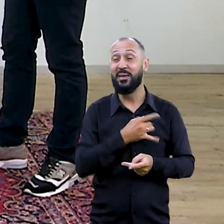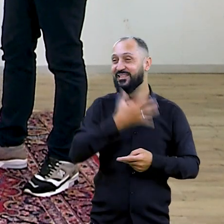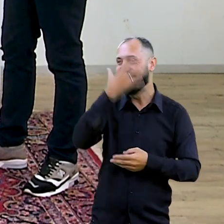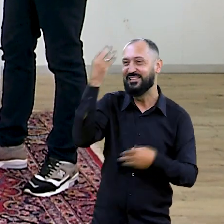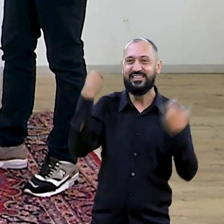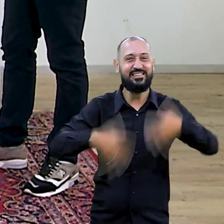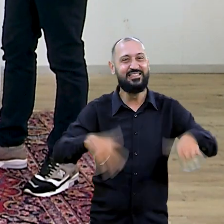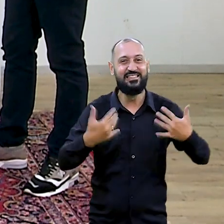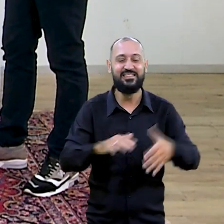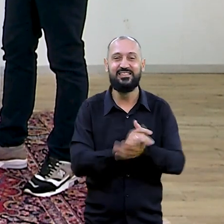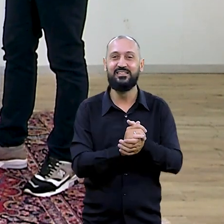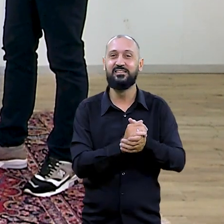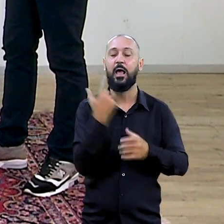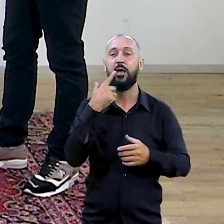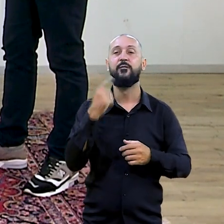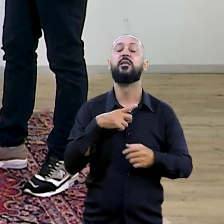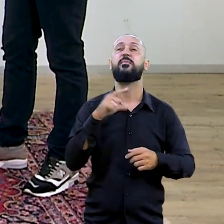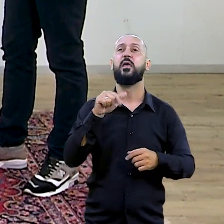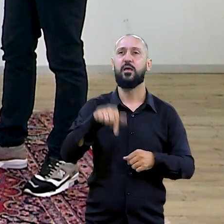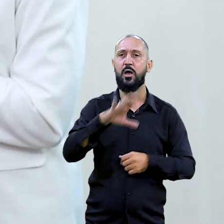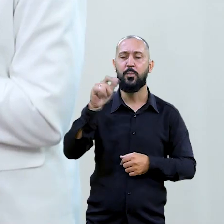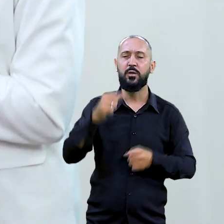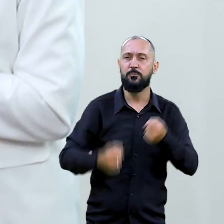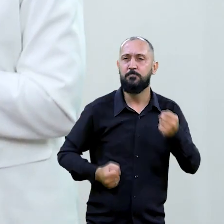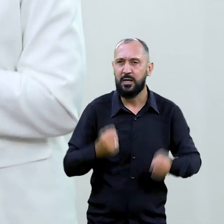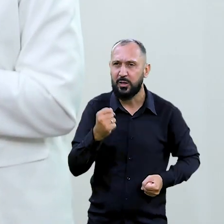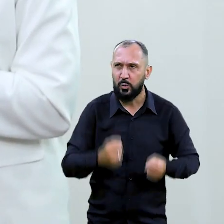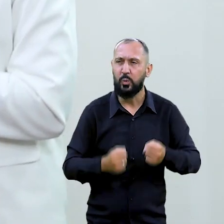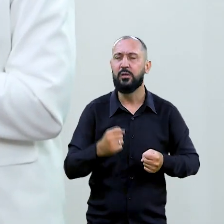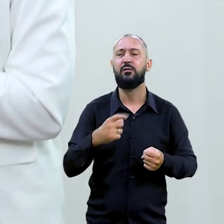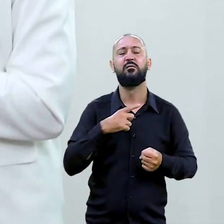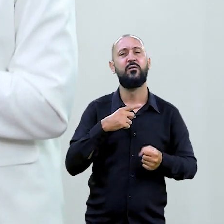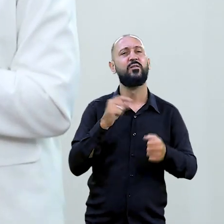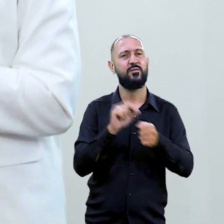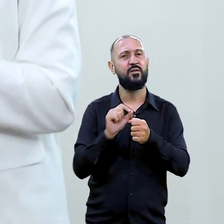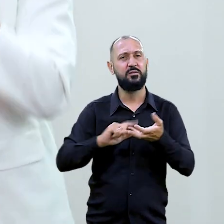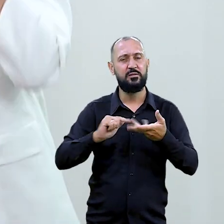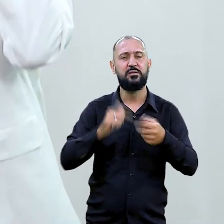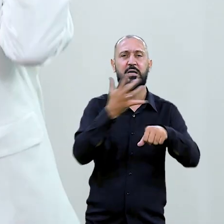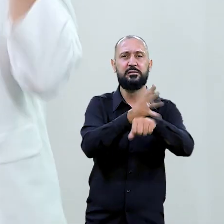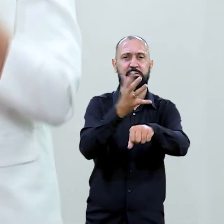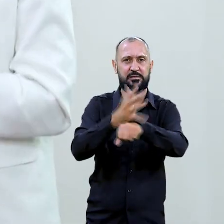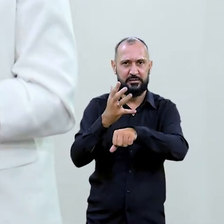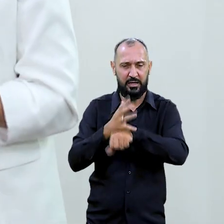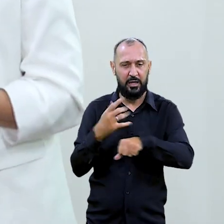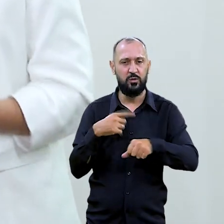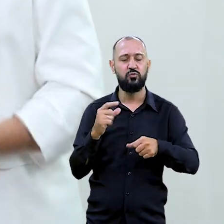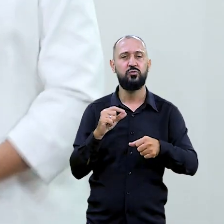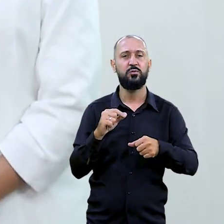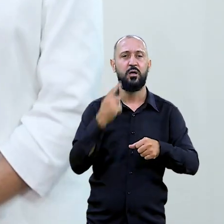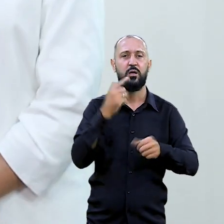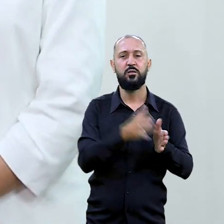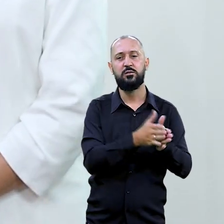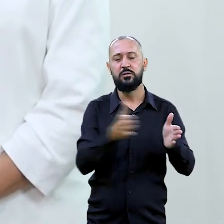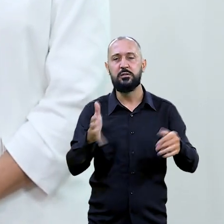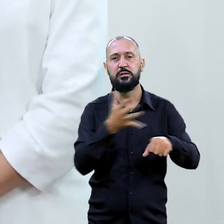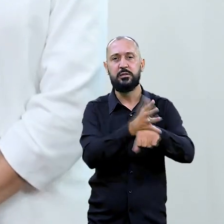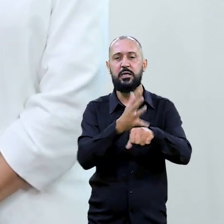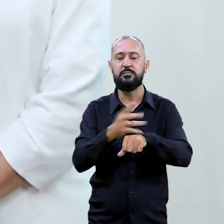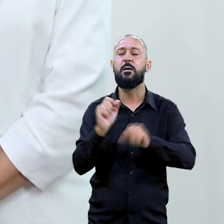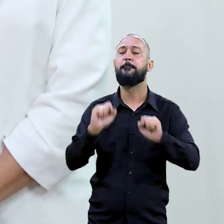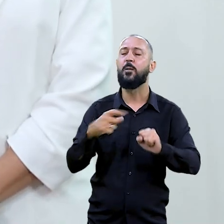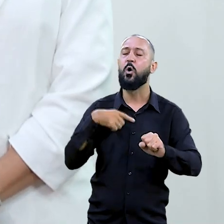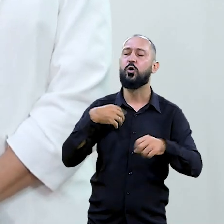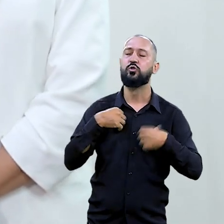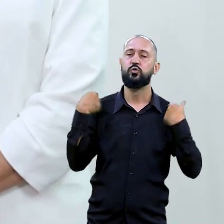agasalhos. Gente, eu vou esquecer. E acredito, dona Mônica, um fato muito importante, quando a gente estava falando sobre, além de todos os parceiros, que são muito importantes